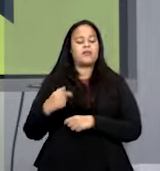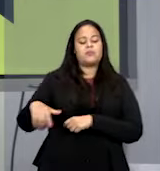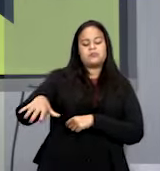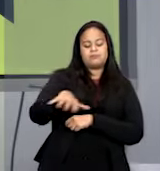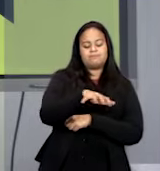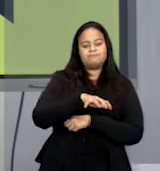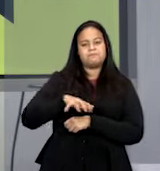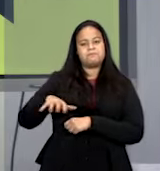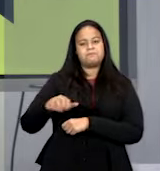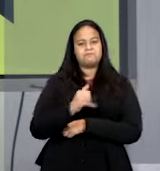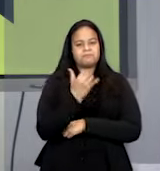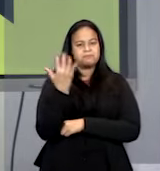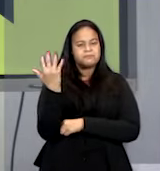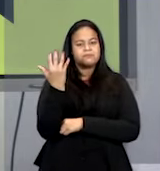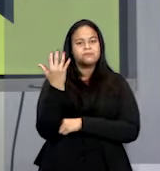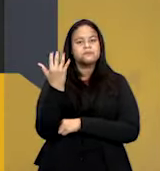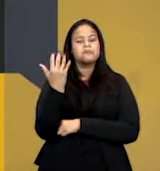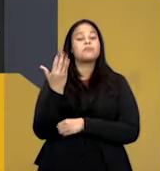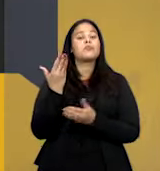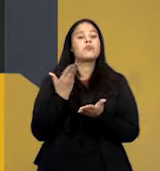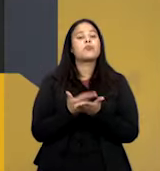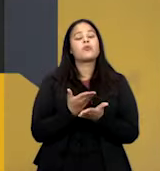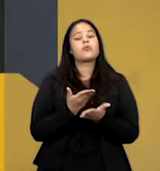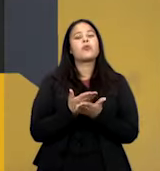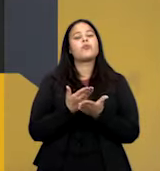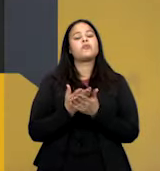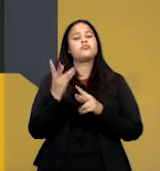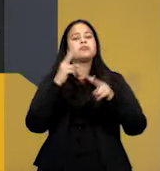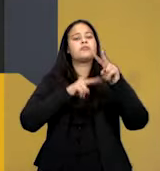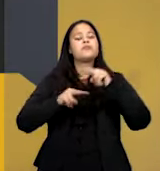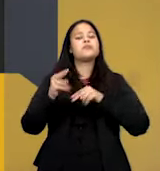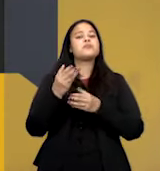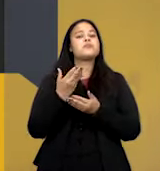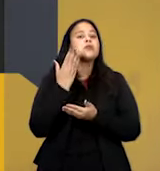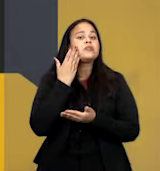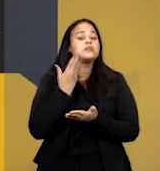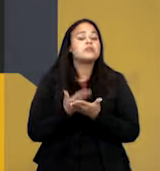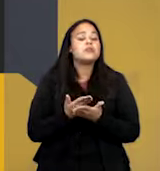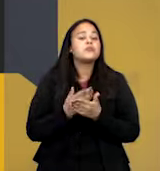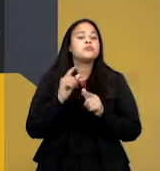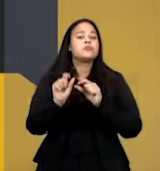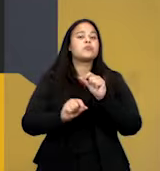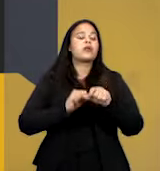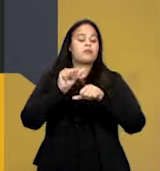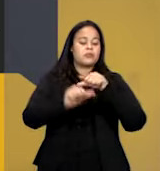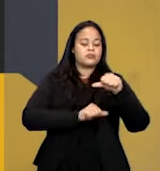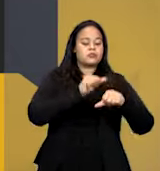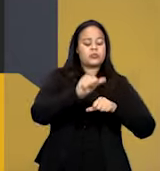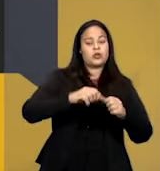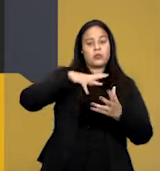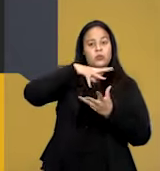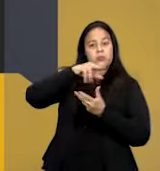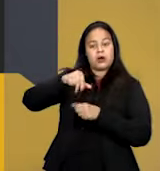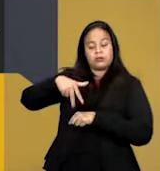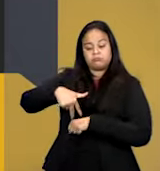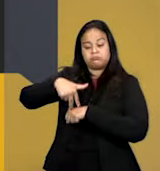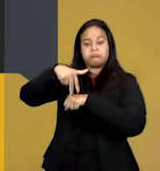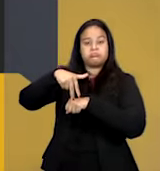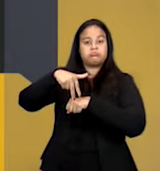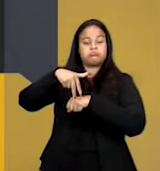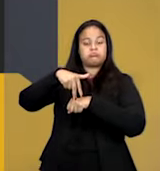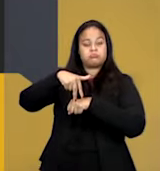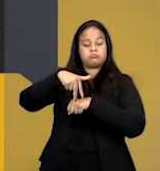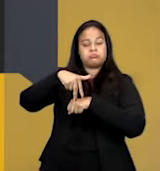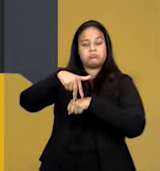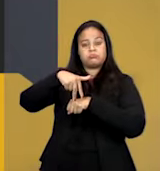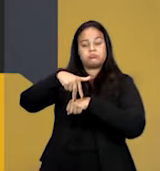ambiente. Na aula de hoje, nós vimos que o mundo em que vivemos foi modificado pela ação humana